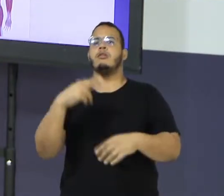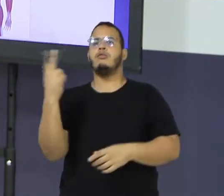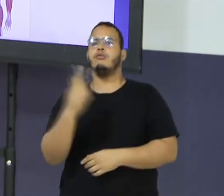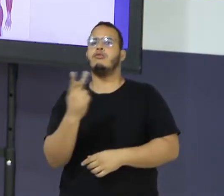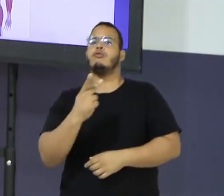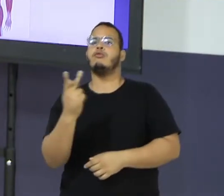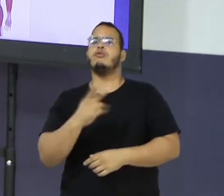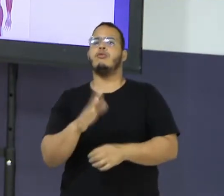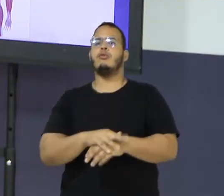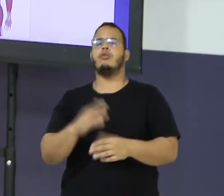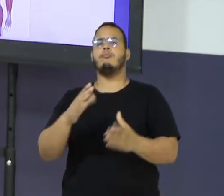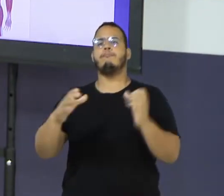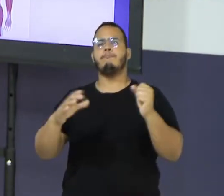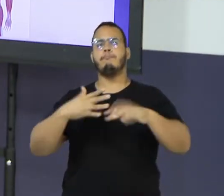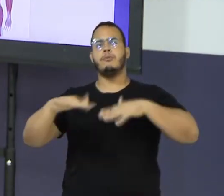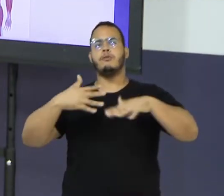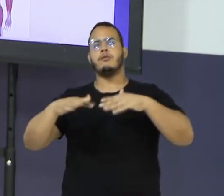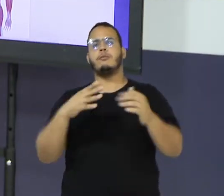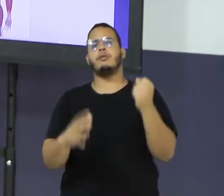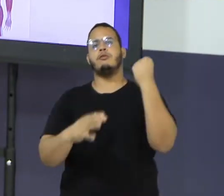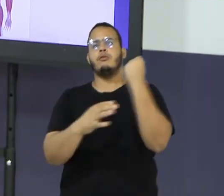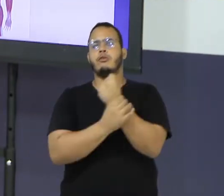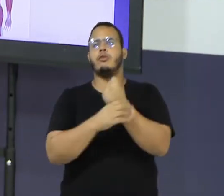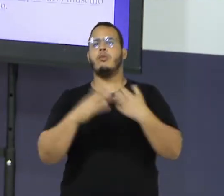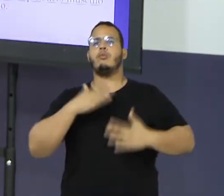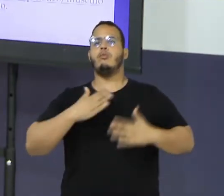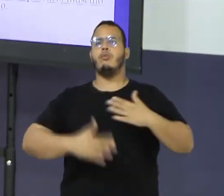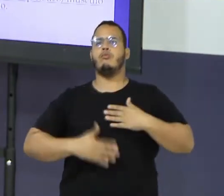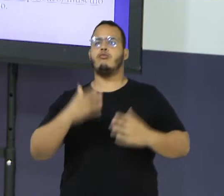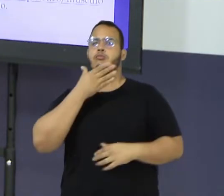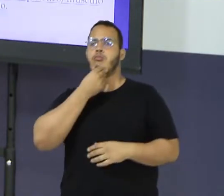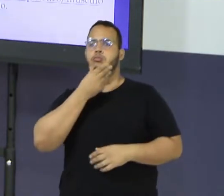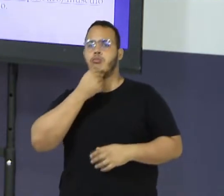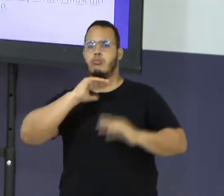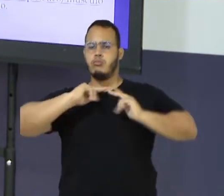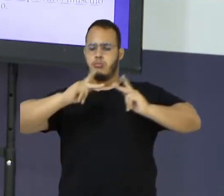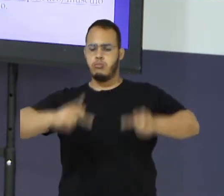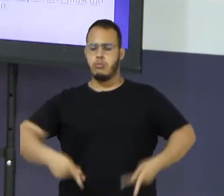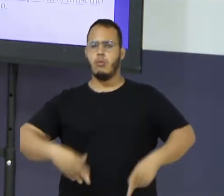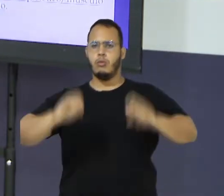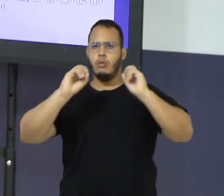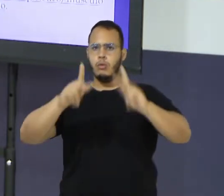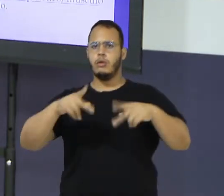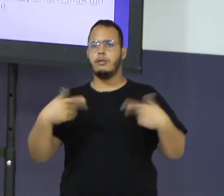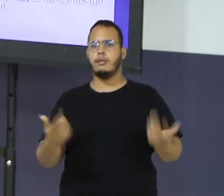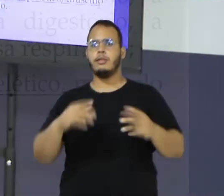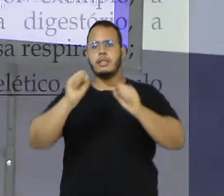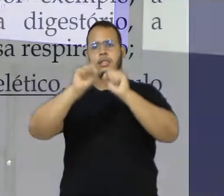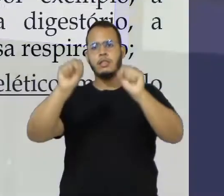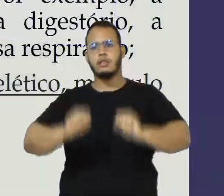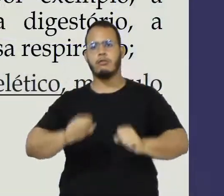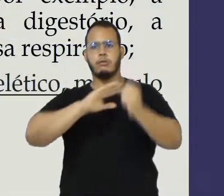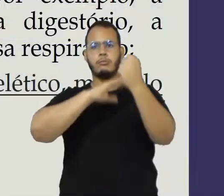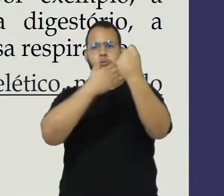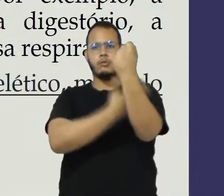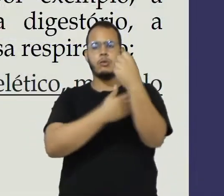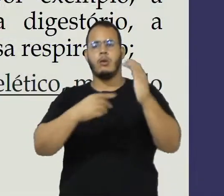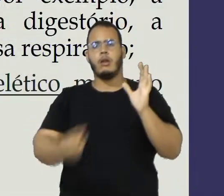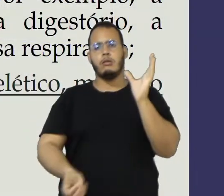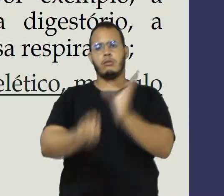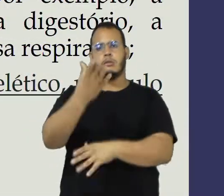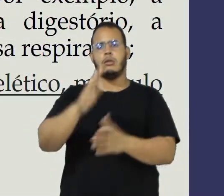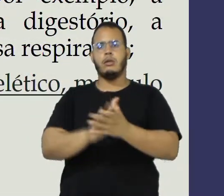locomoção, sustentação, movimentação do corpo humano. O sistema muscular, ele é formado aí pelos músculos